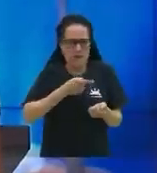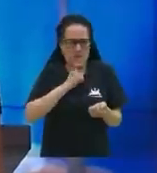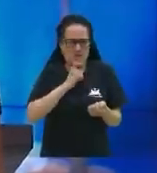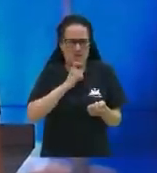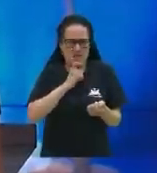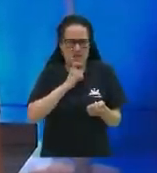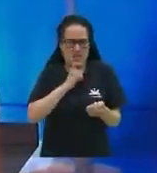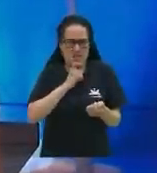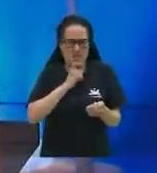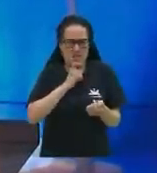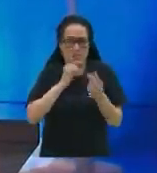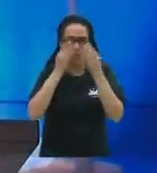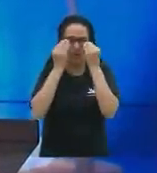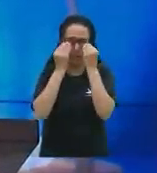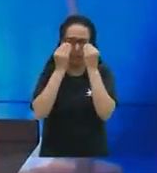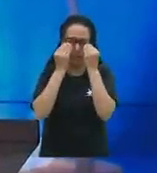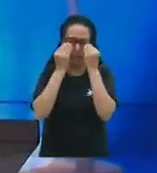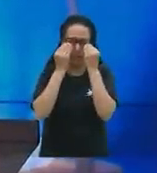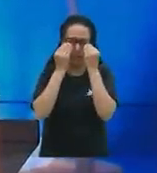parados.